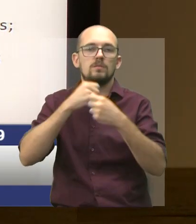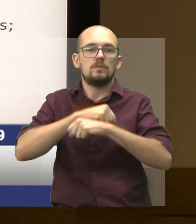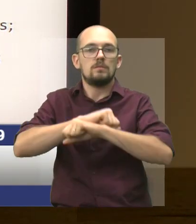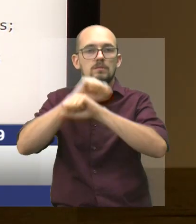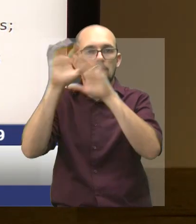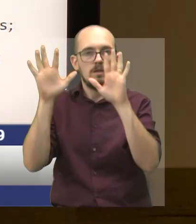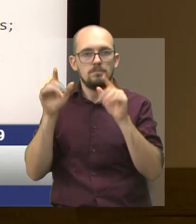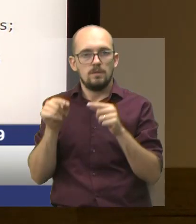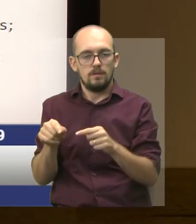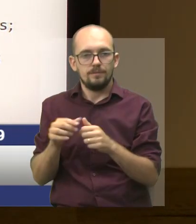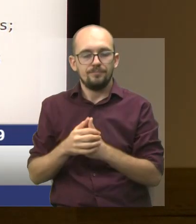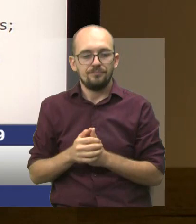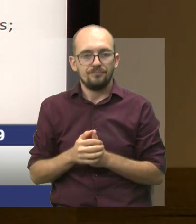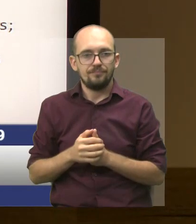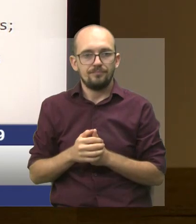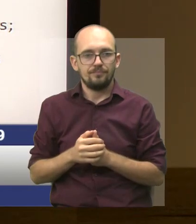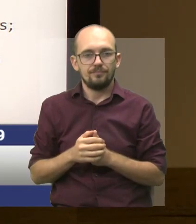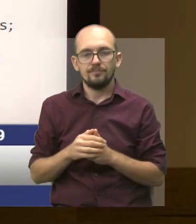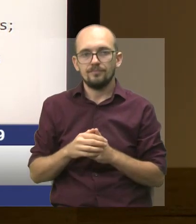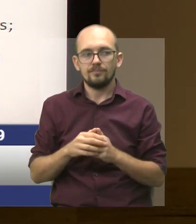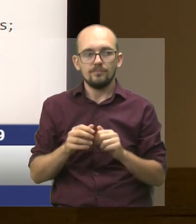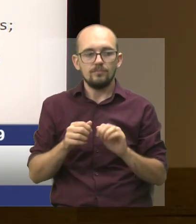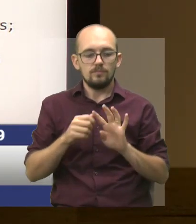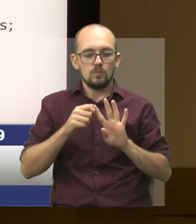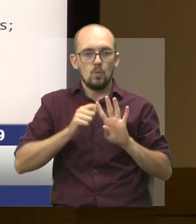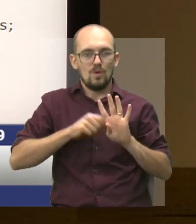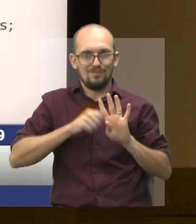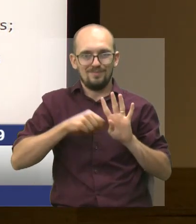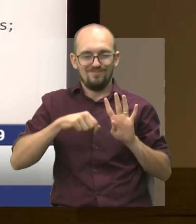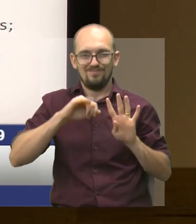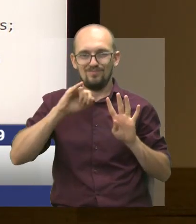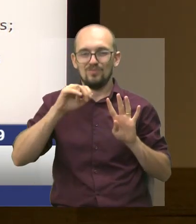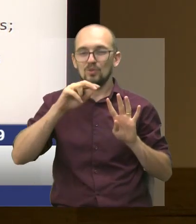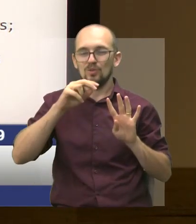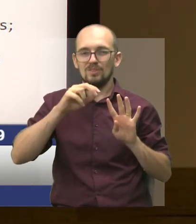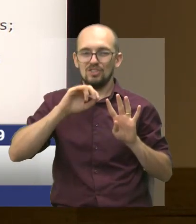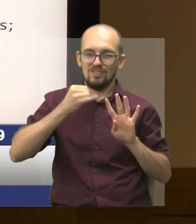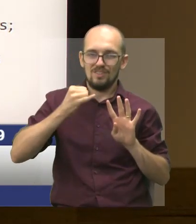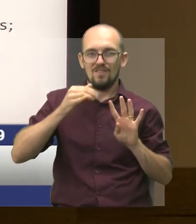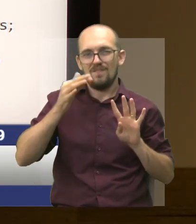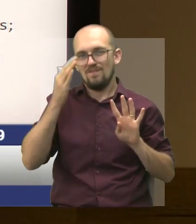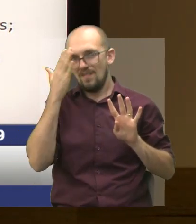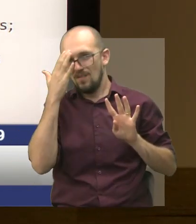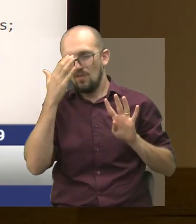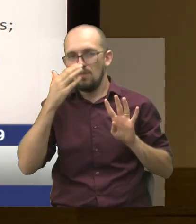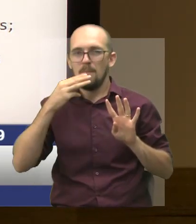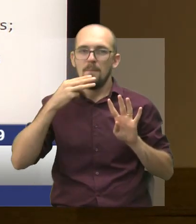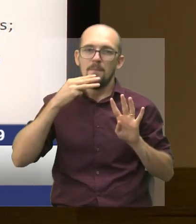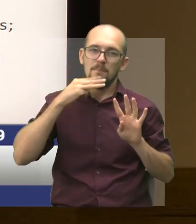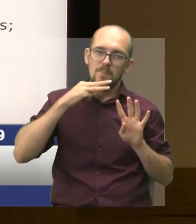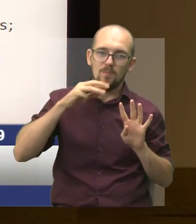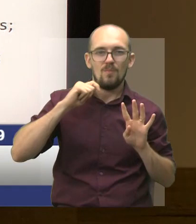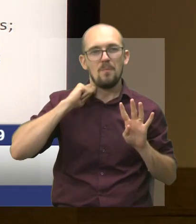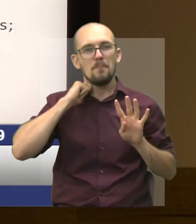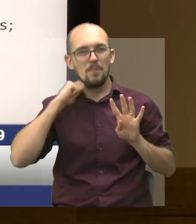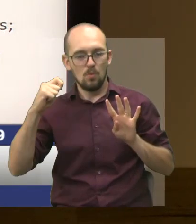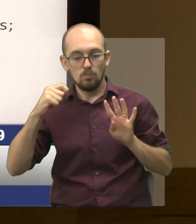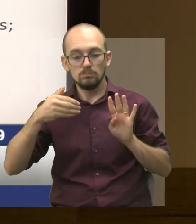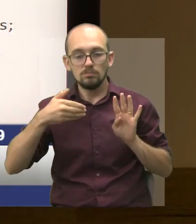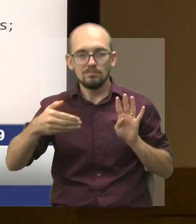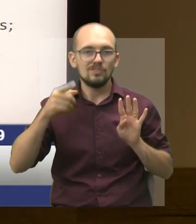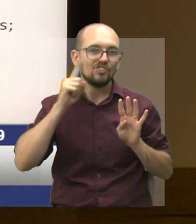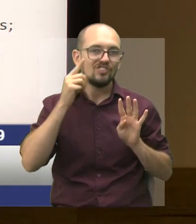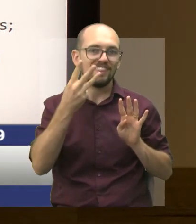primeiro quadrimestre de 2019, nós vamos apresentá-las agora em 30 de maio desse ano corrente, que